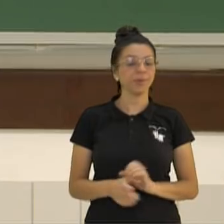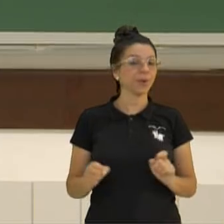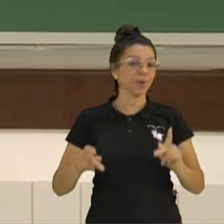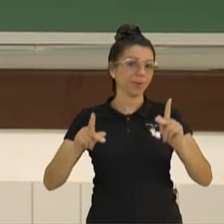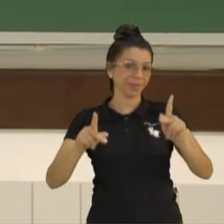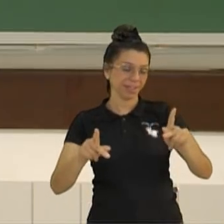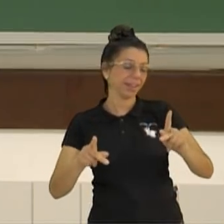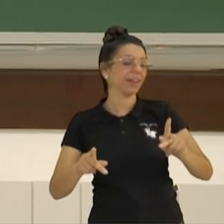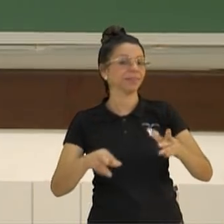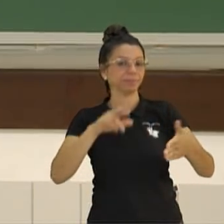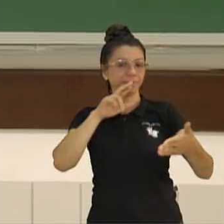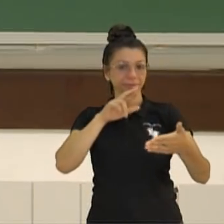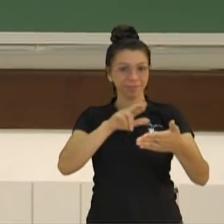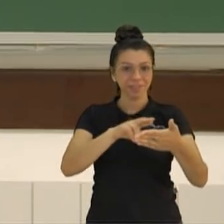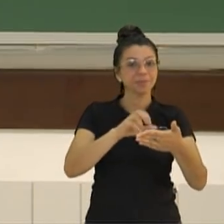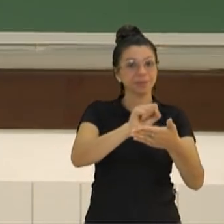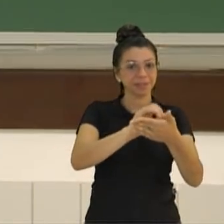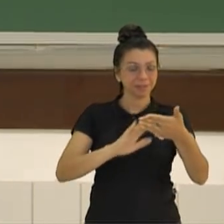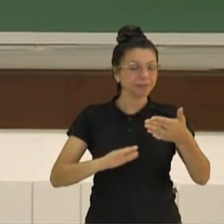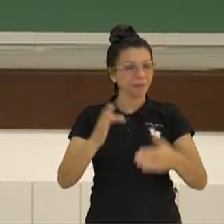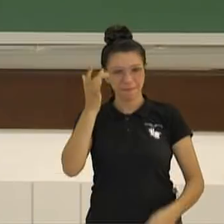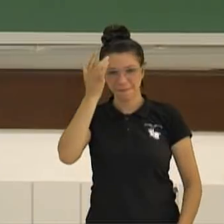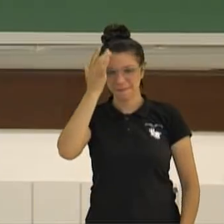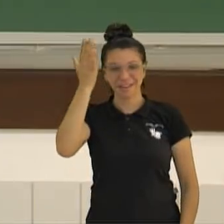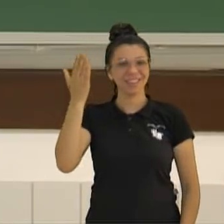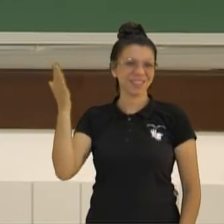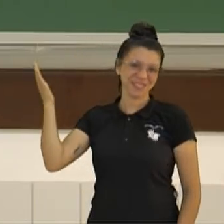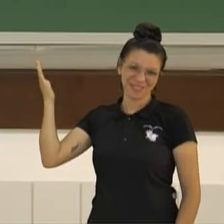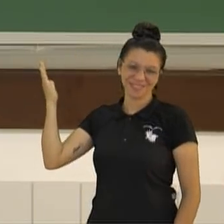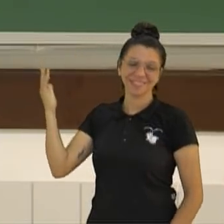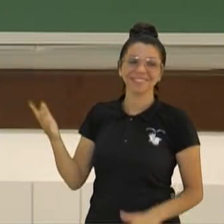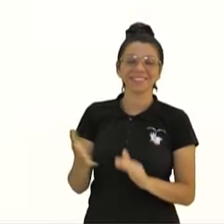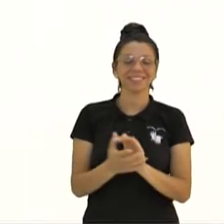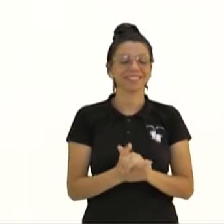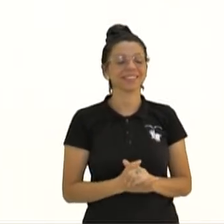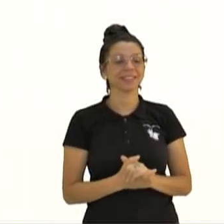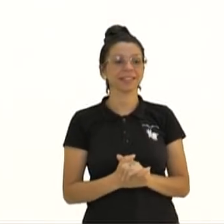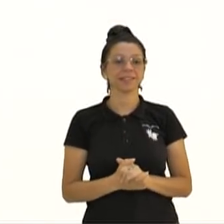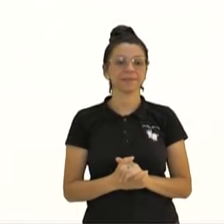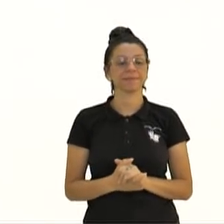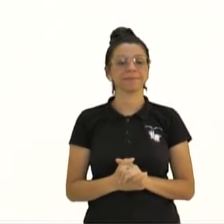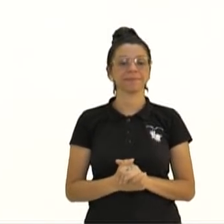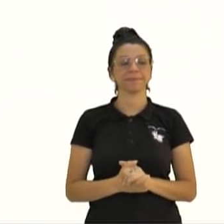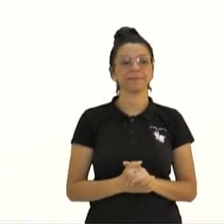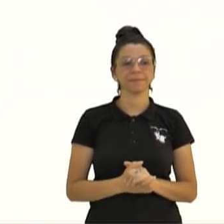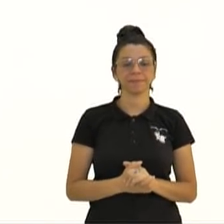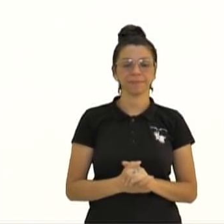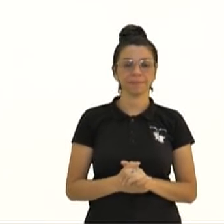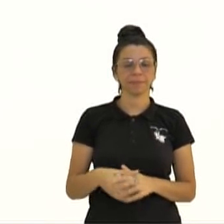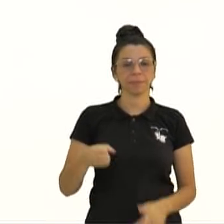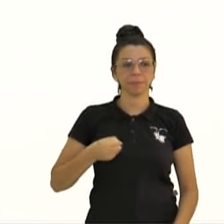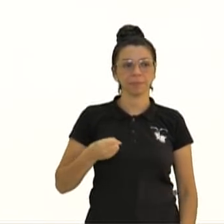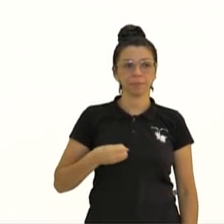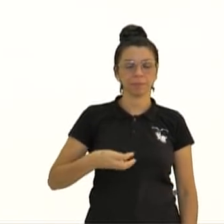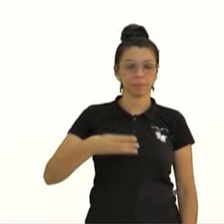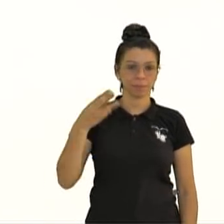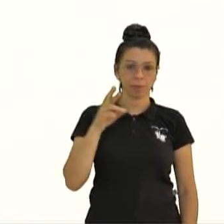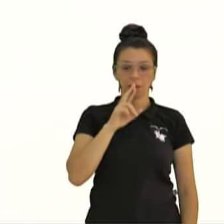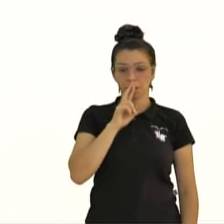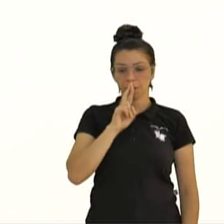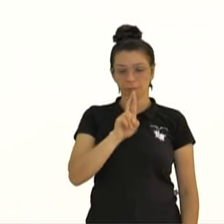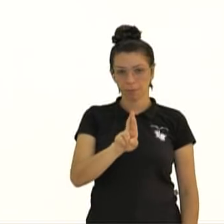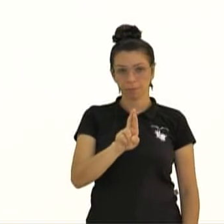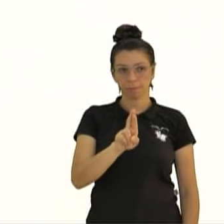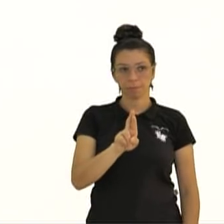Ok, fácil essa questão, né? Vamos lá? Então, a questão é o seguinte, de número 3, a